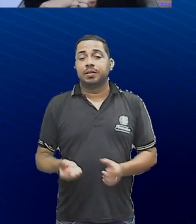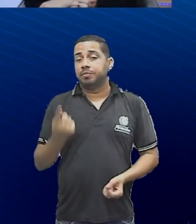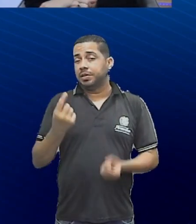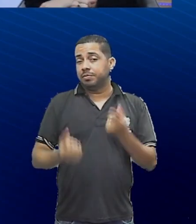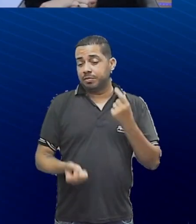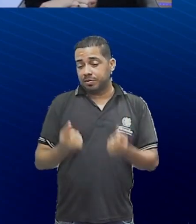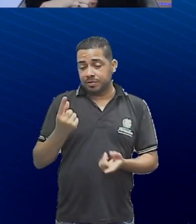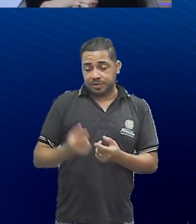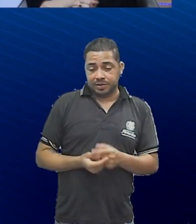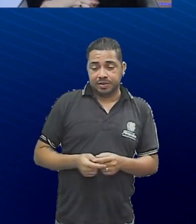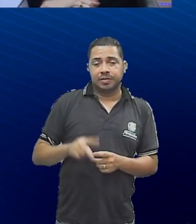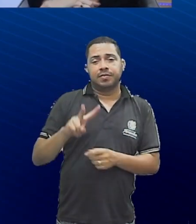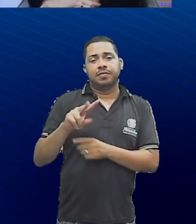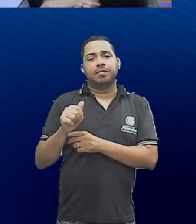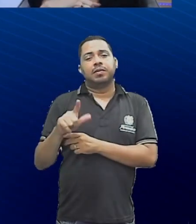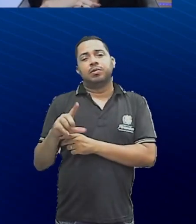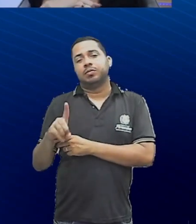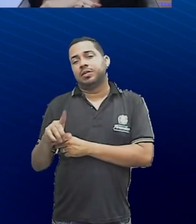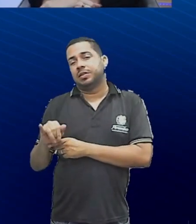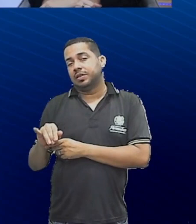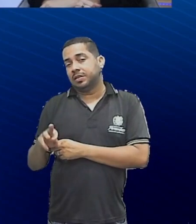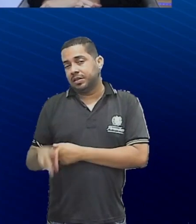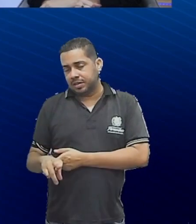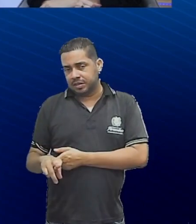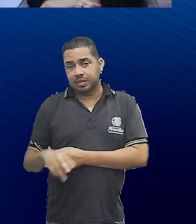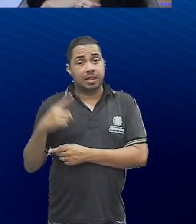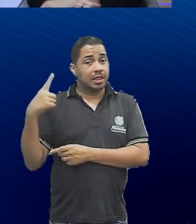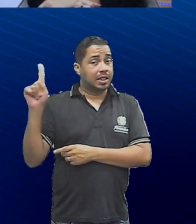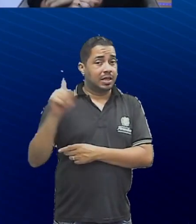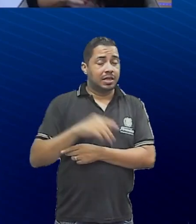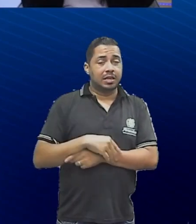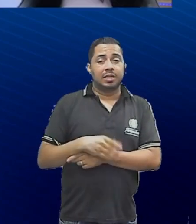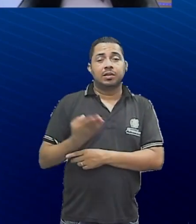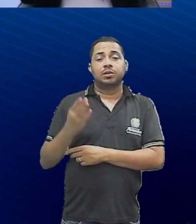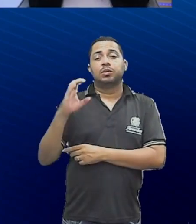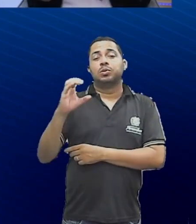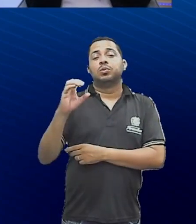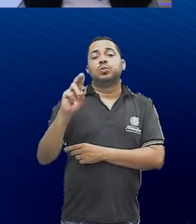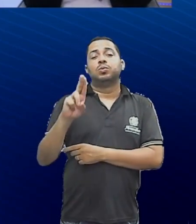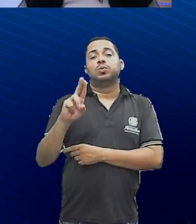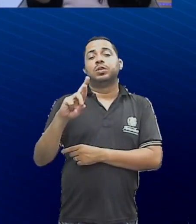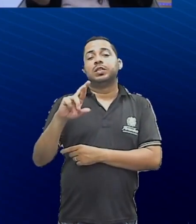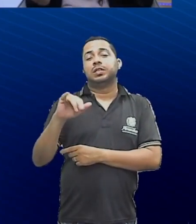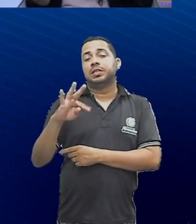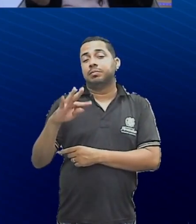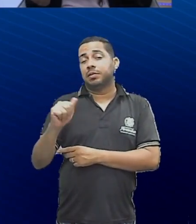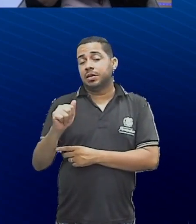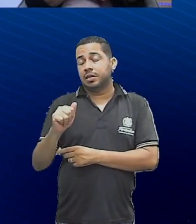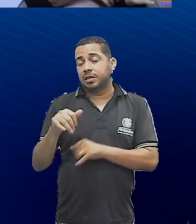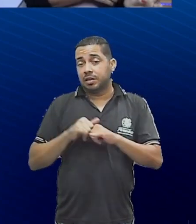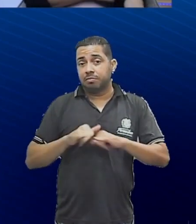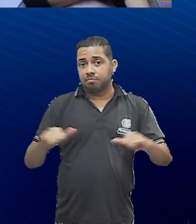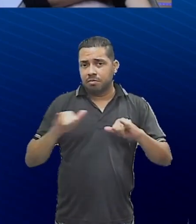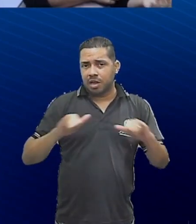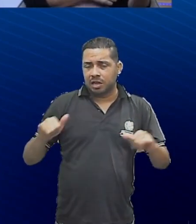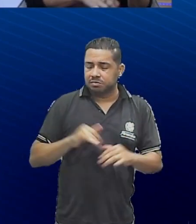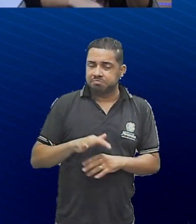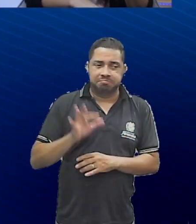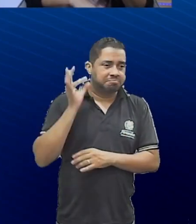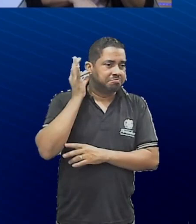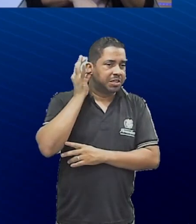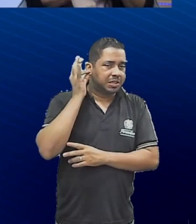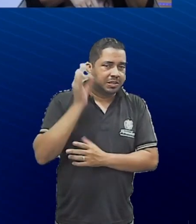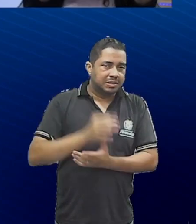do Valdir, um pipoqueiro de Curitiba, que aplicou marketing de um jeito